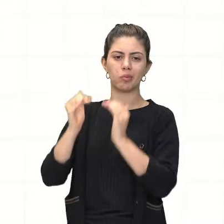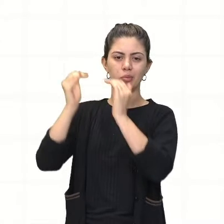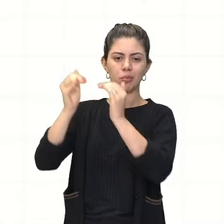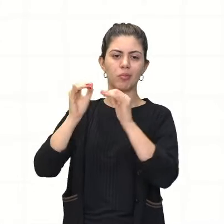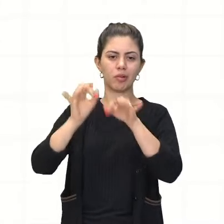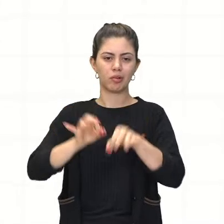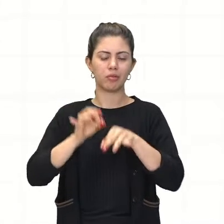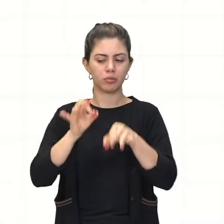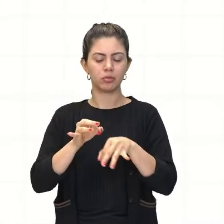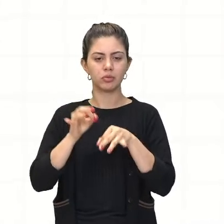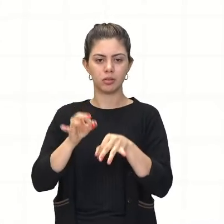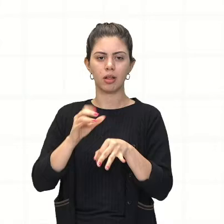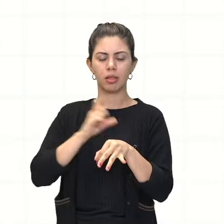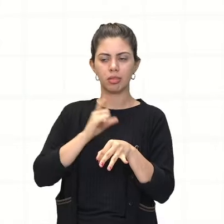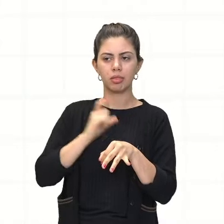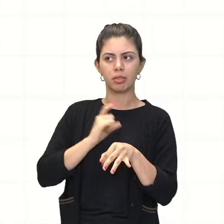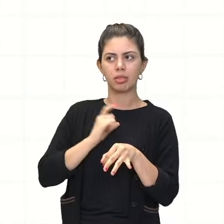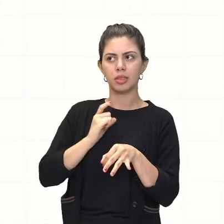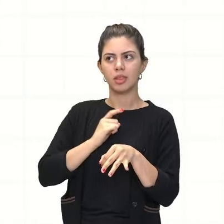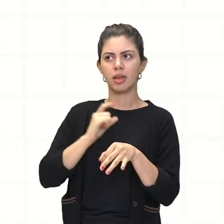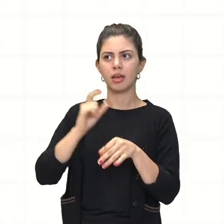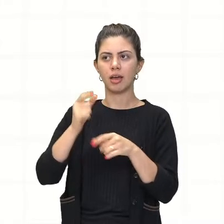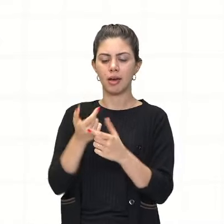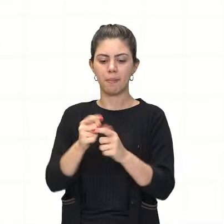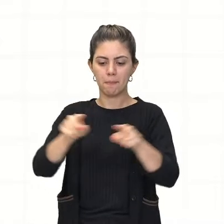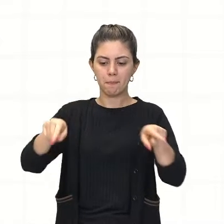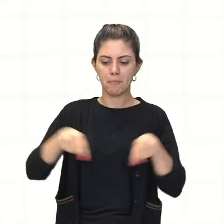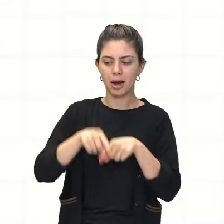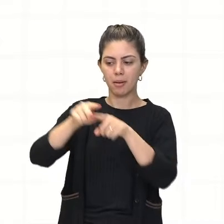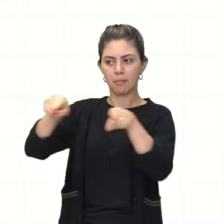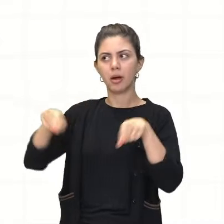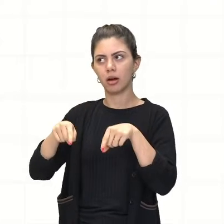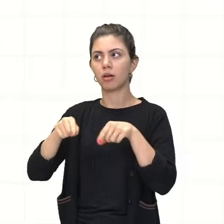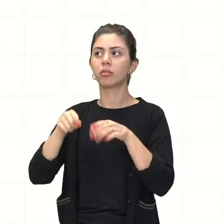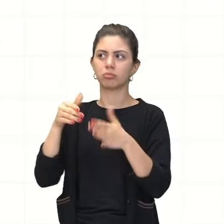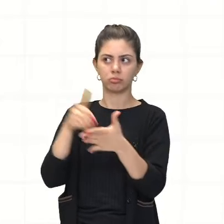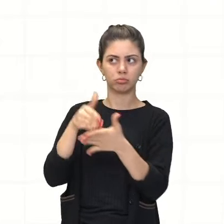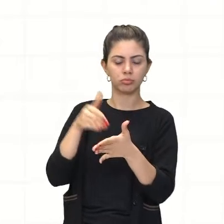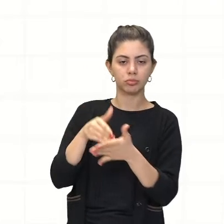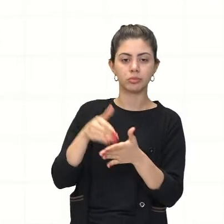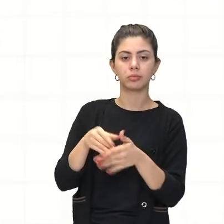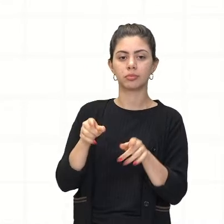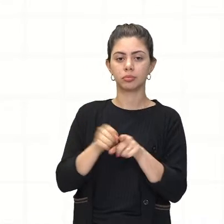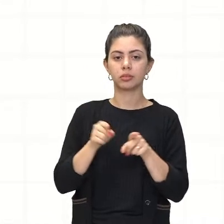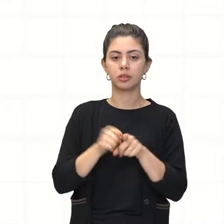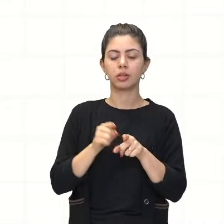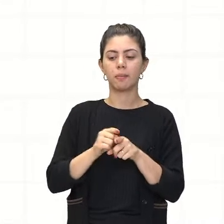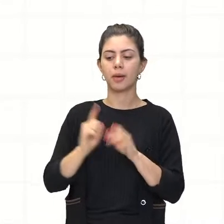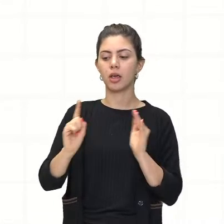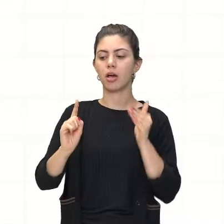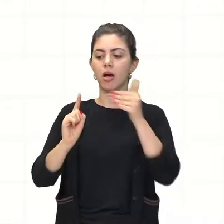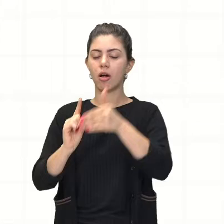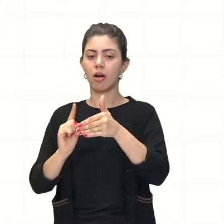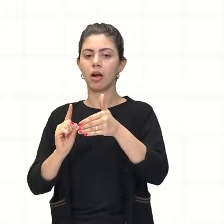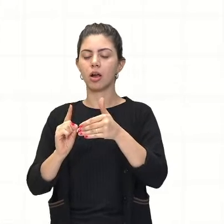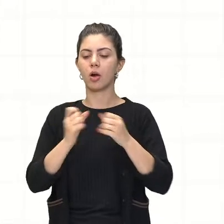a nobreza que tem aquelas propriedades de terra, e vai fortalecer o poder do rei.